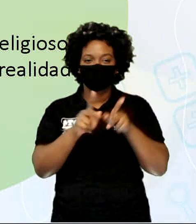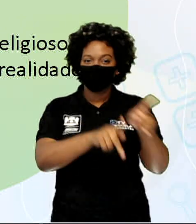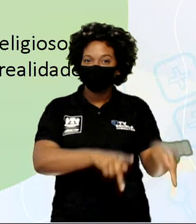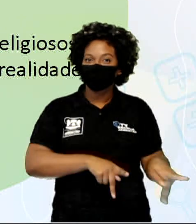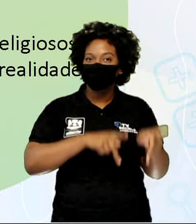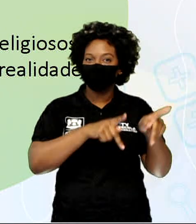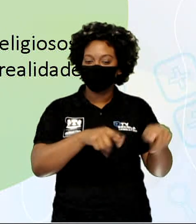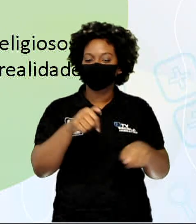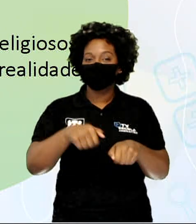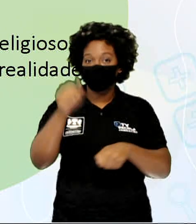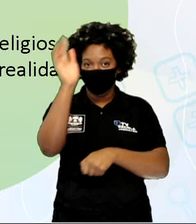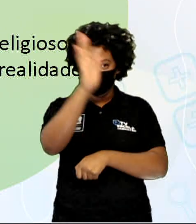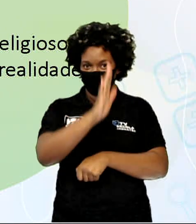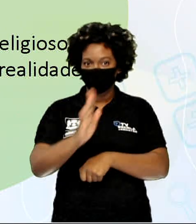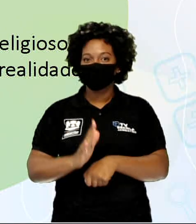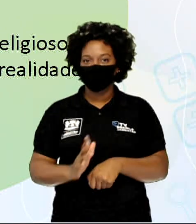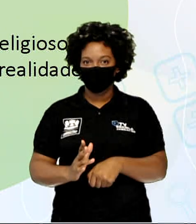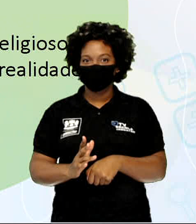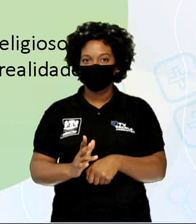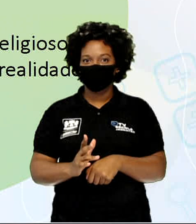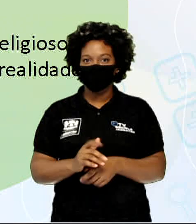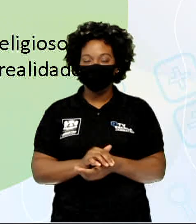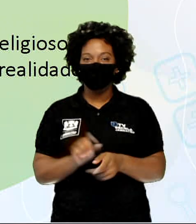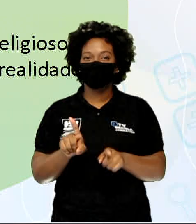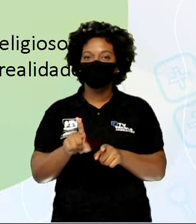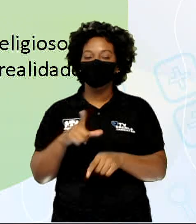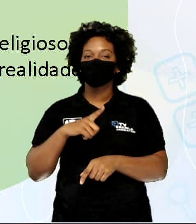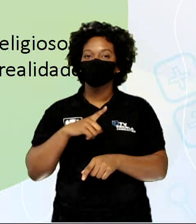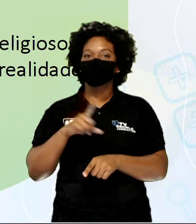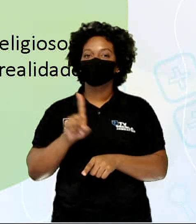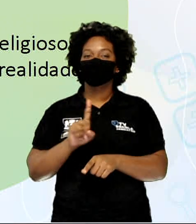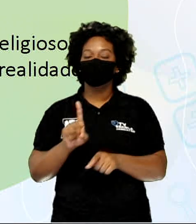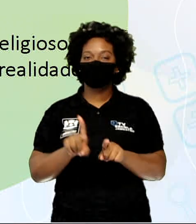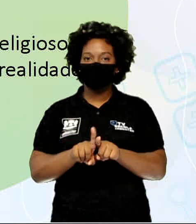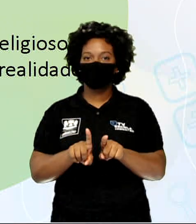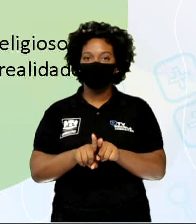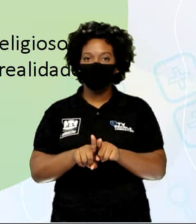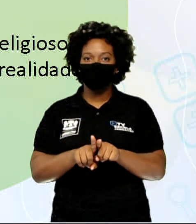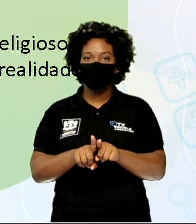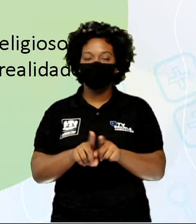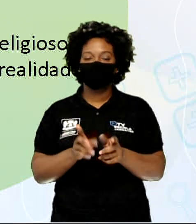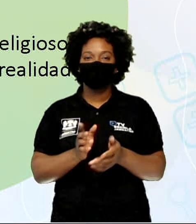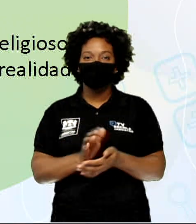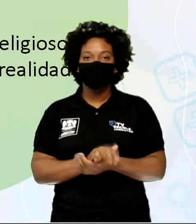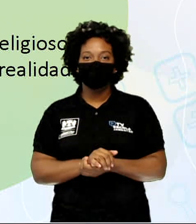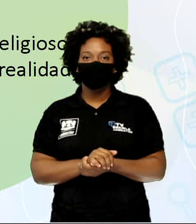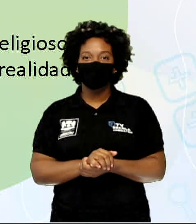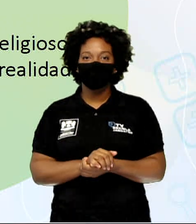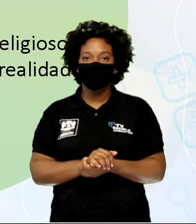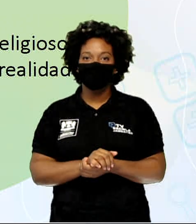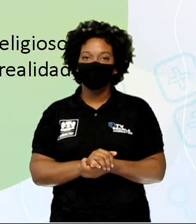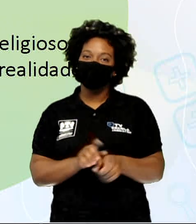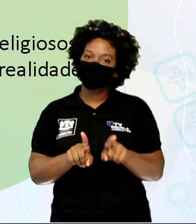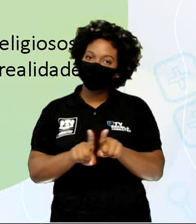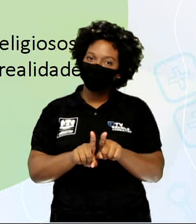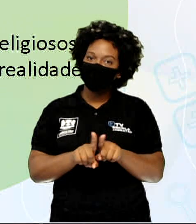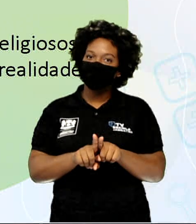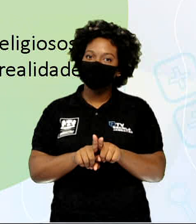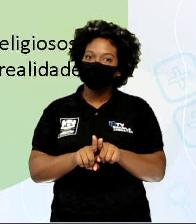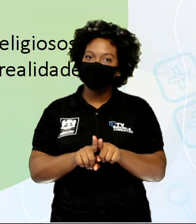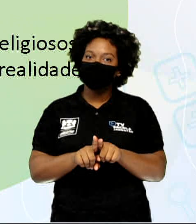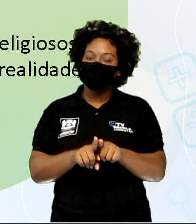popular brasileira. Ele tem, consequentemente, né, se ele aborda tema popular, consequentemente ele vai ter